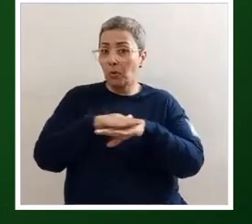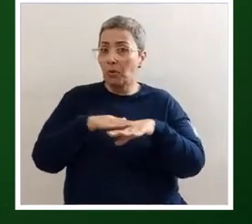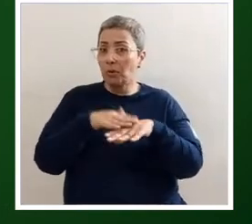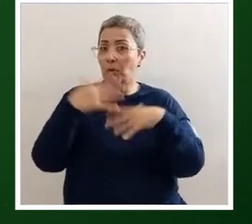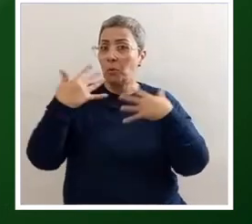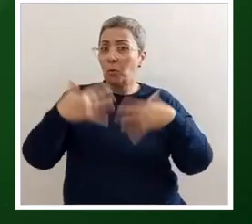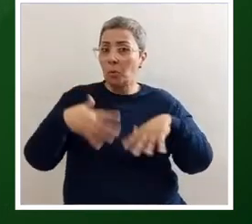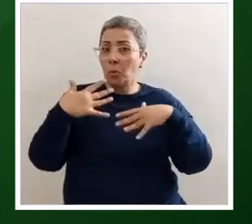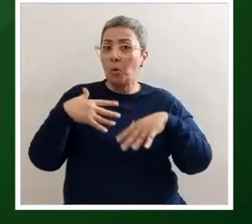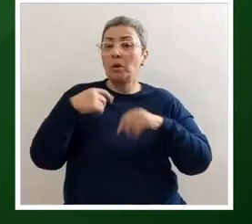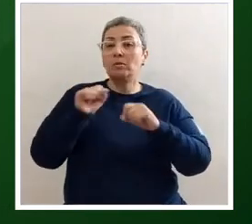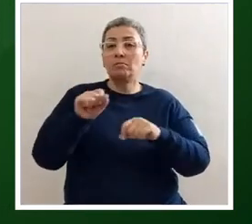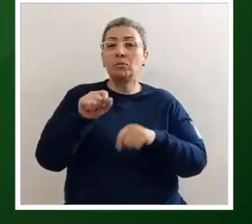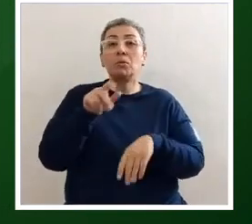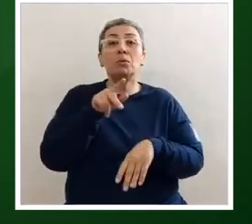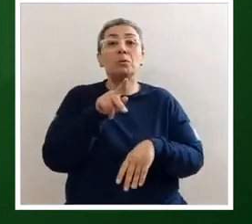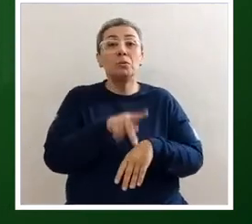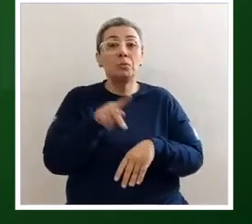tantos educadores